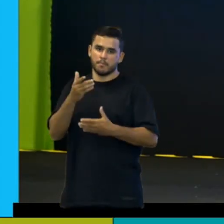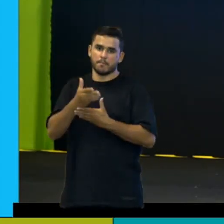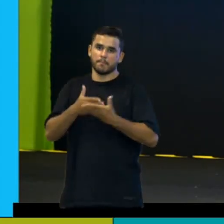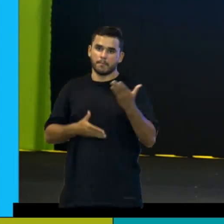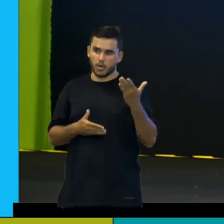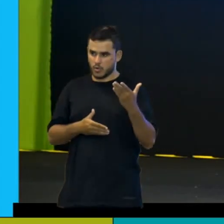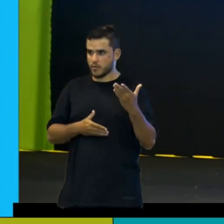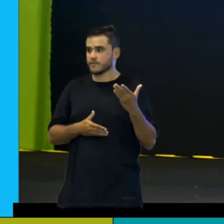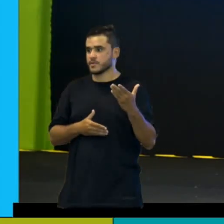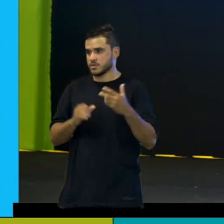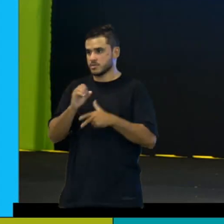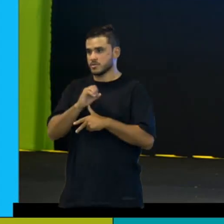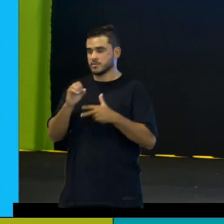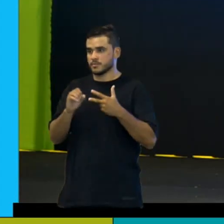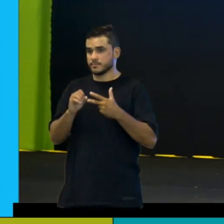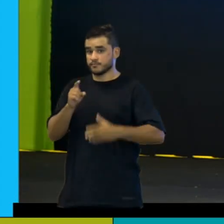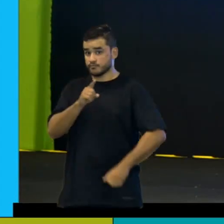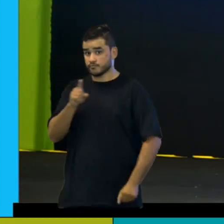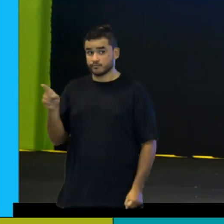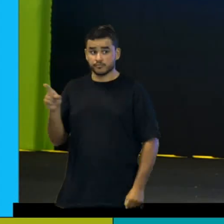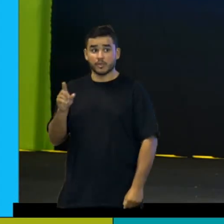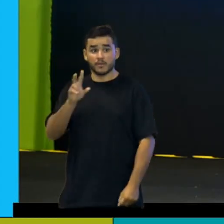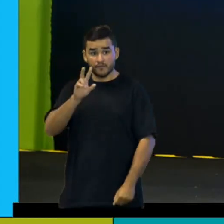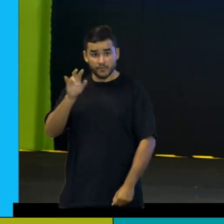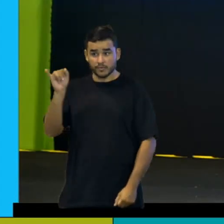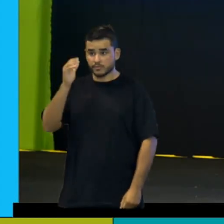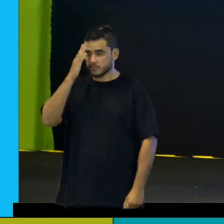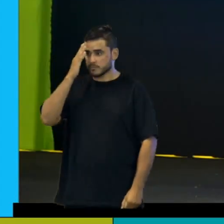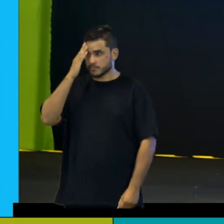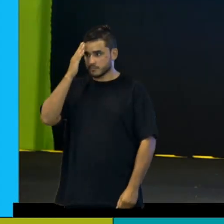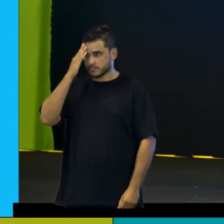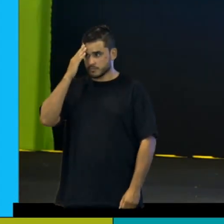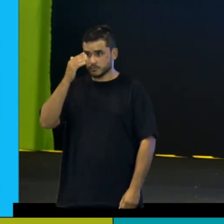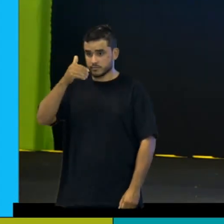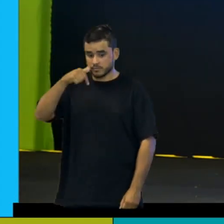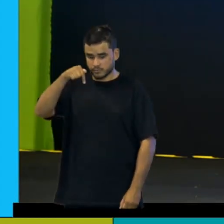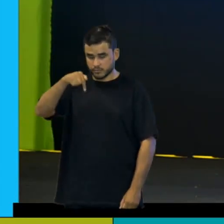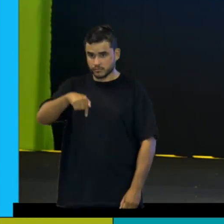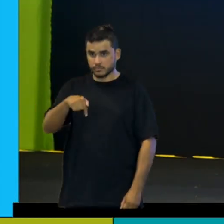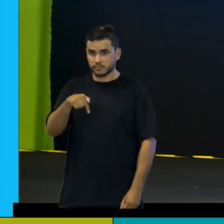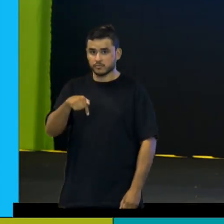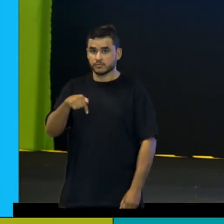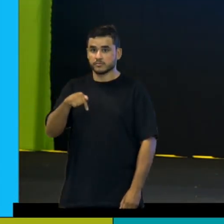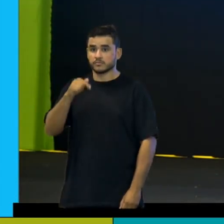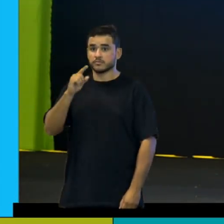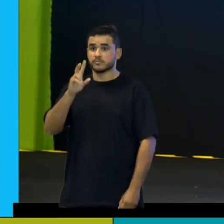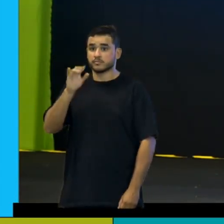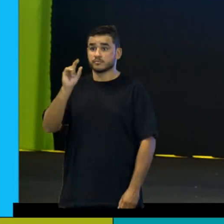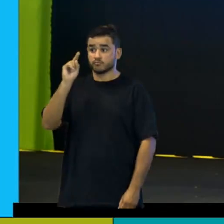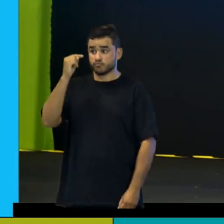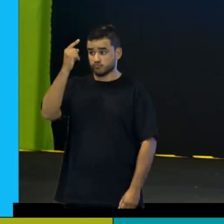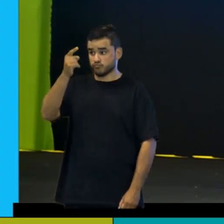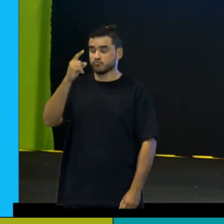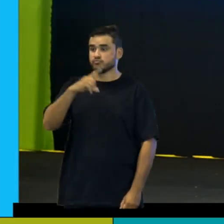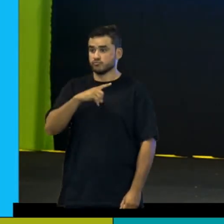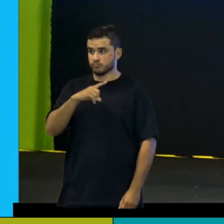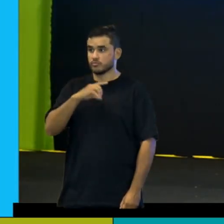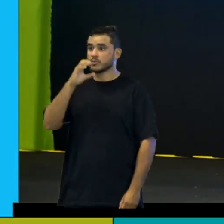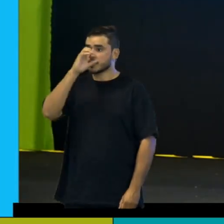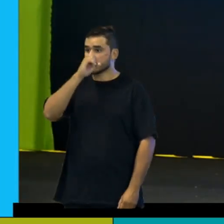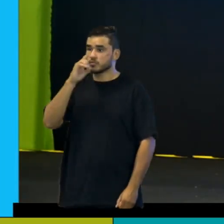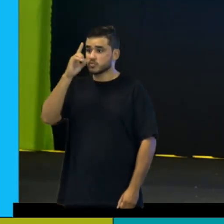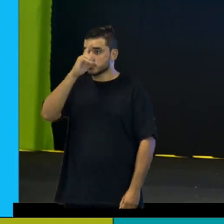mundo participar nesses nossos últimos 3 encontros, né? Esse final de semana e mais os 2 da véspera do Enem, para que nós